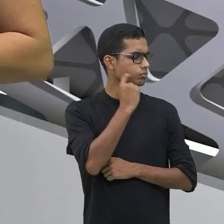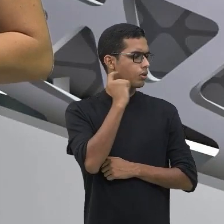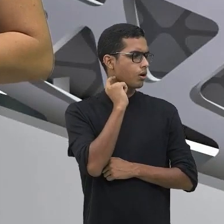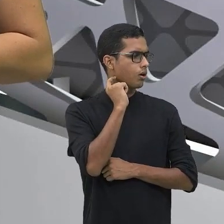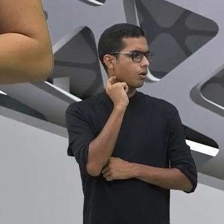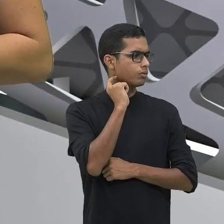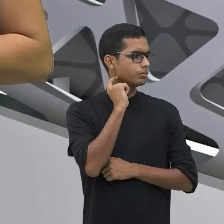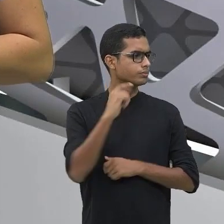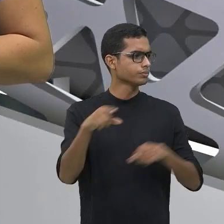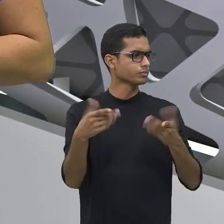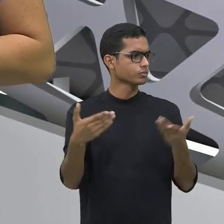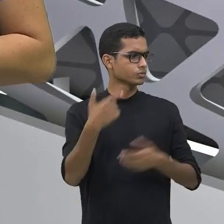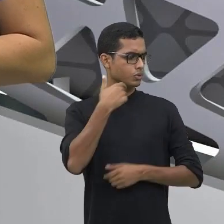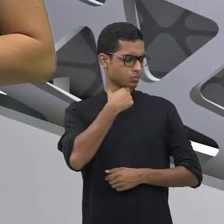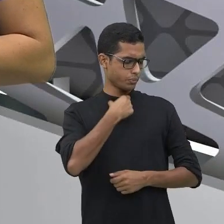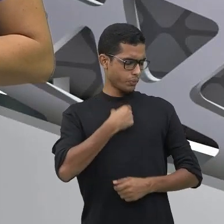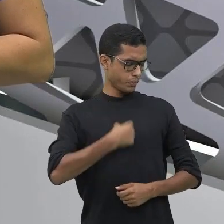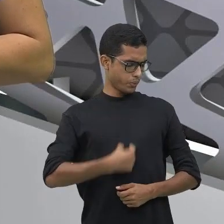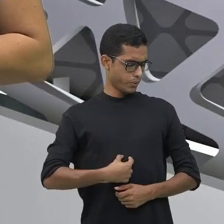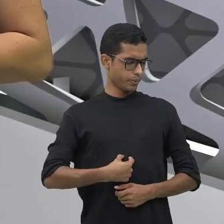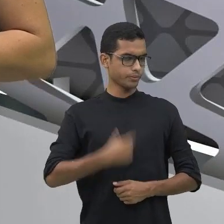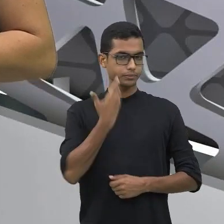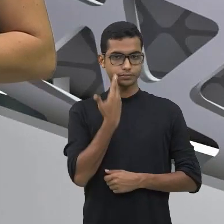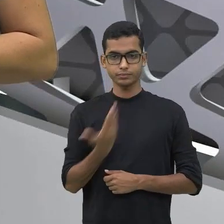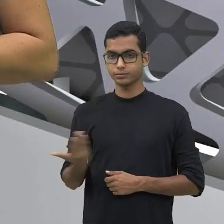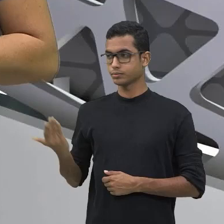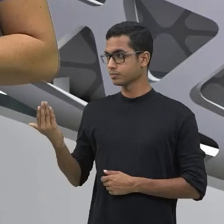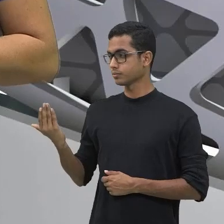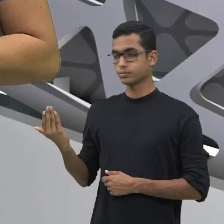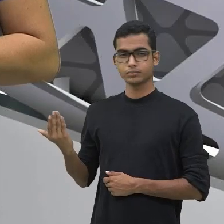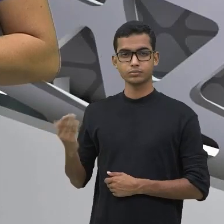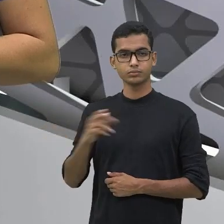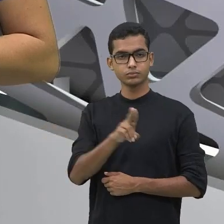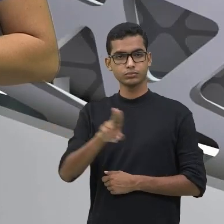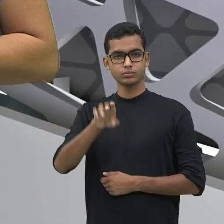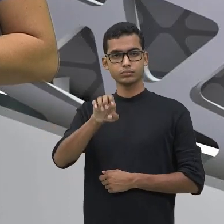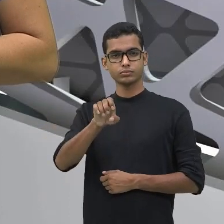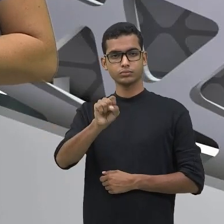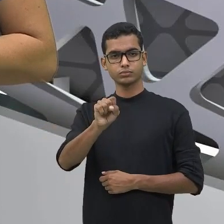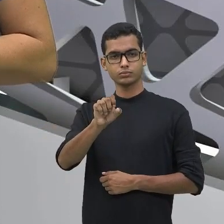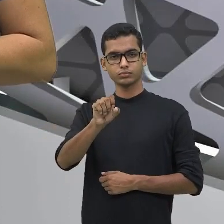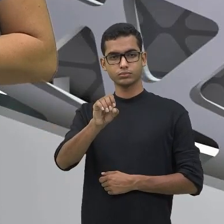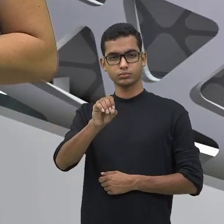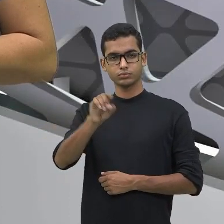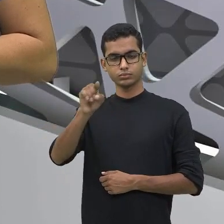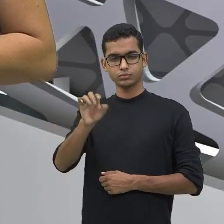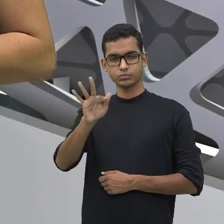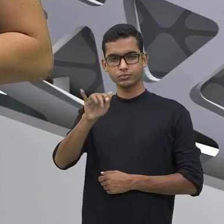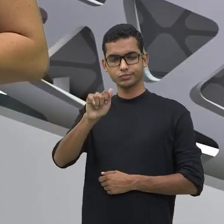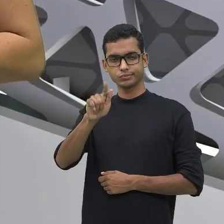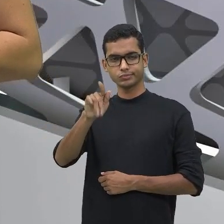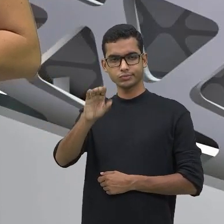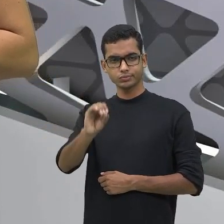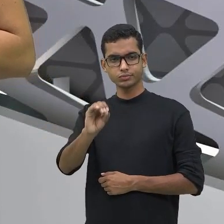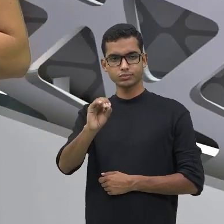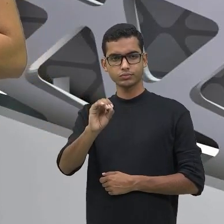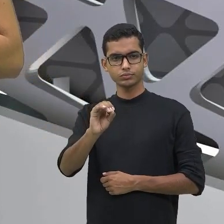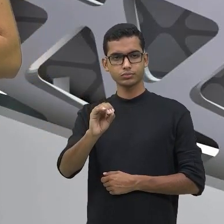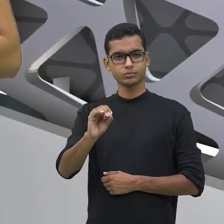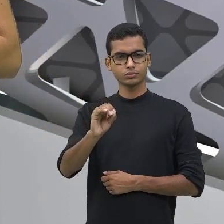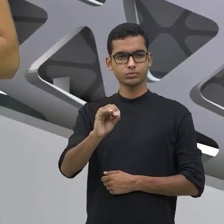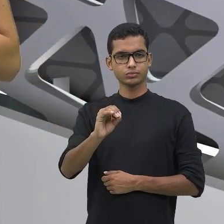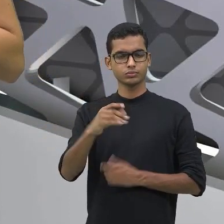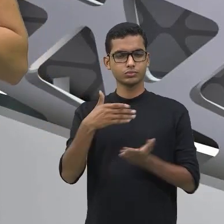até longo, mas não é tão longo assim, é chamado de esôfago. É aqui